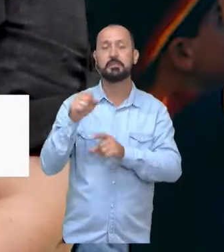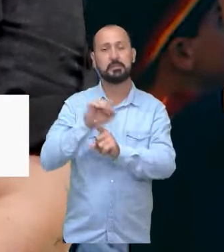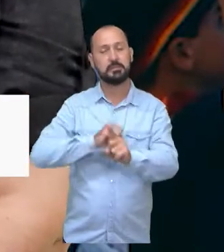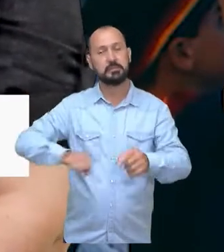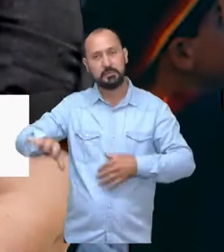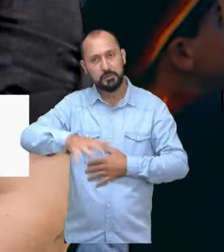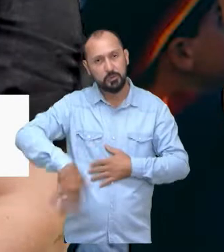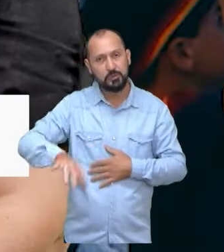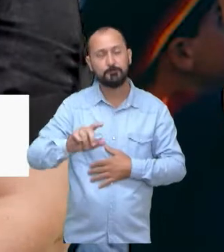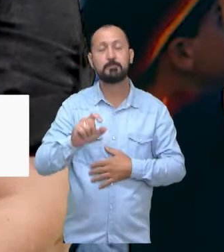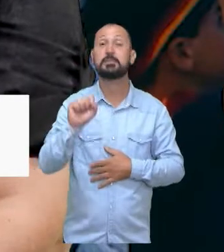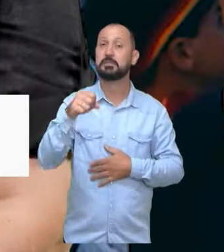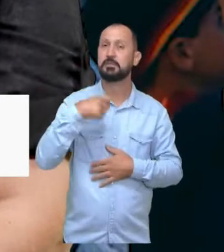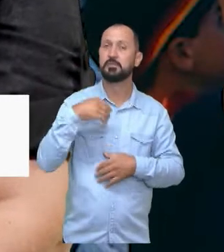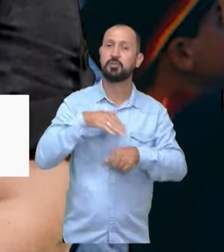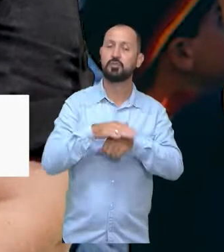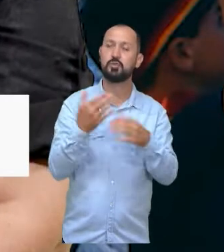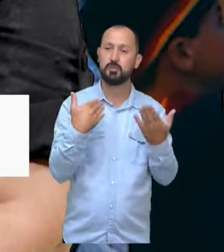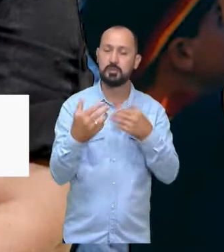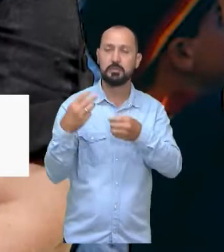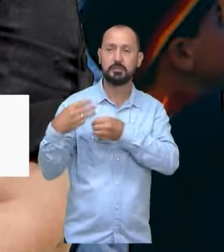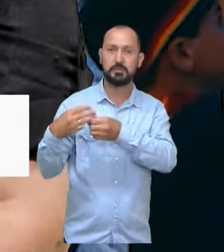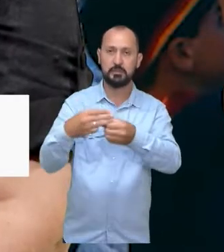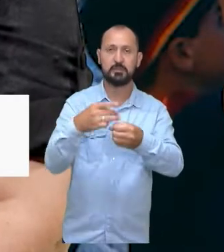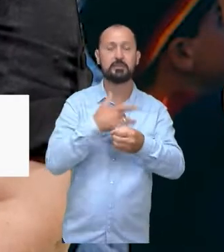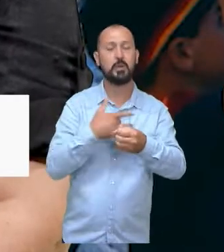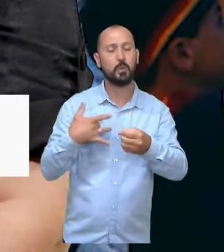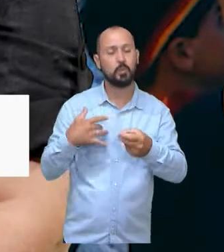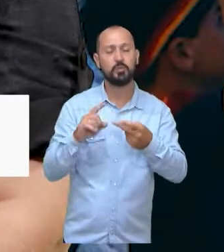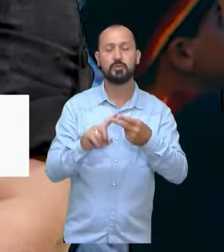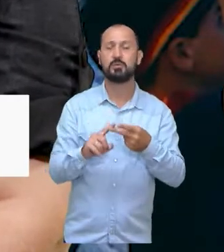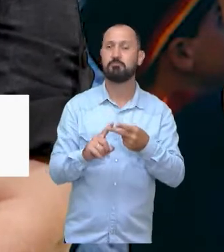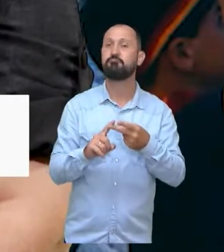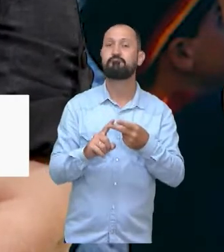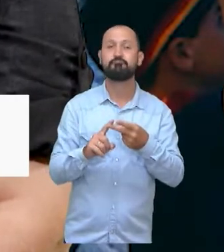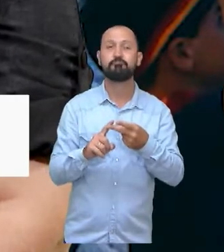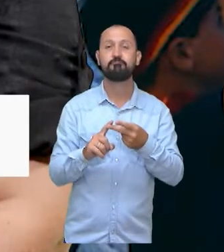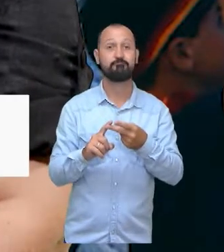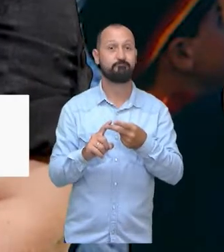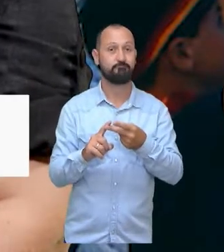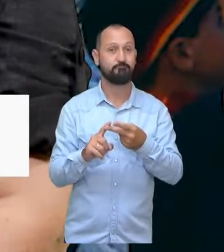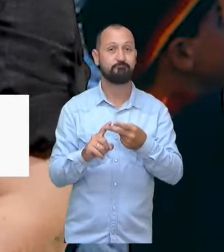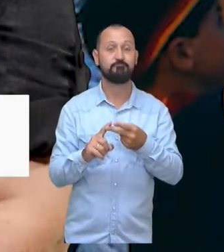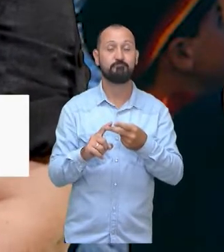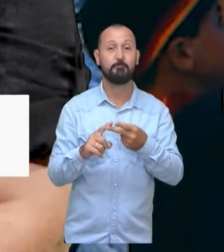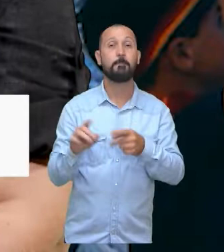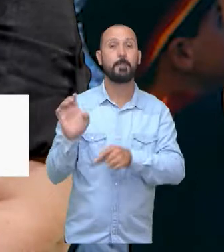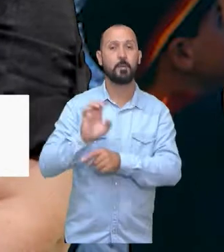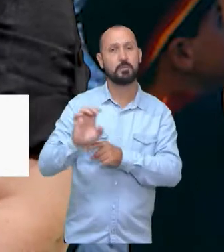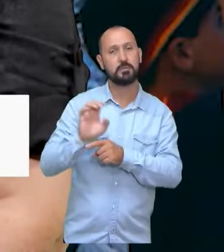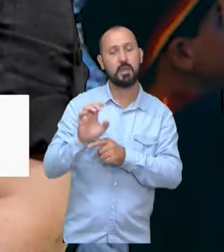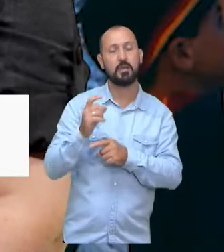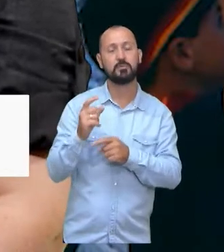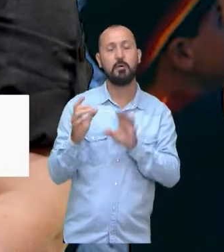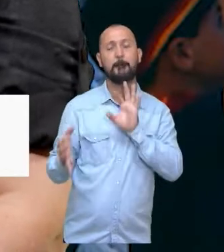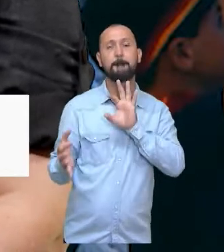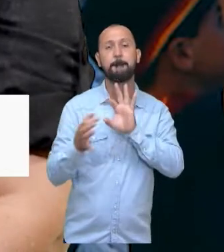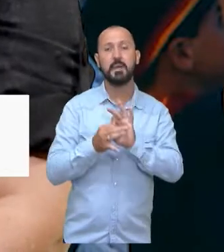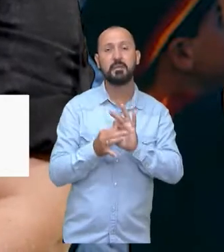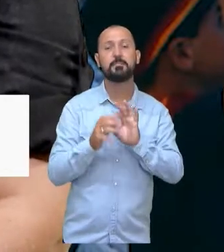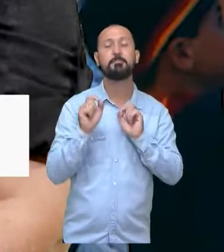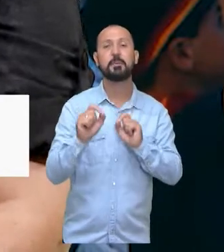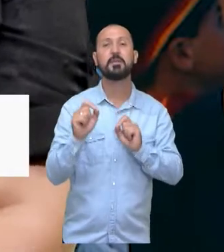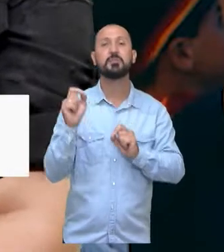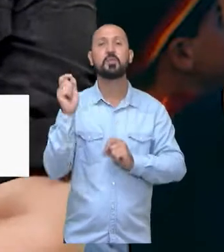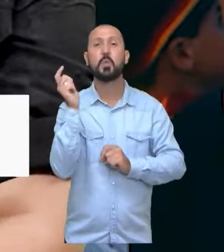gente dialoga tanto com as secretarias municipais de saúde quanto também com o Estado, né? Justamente para que